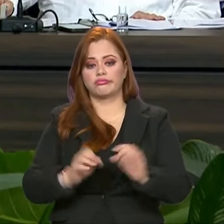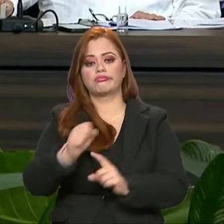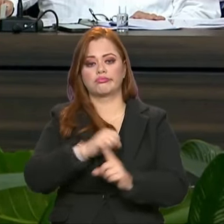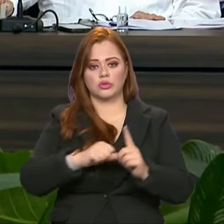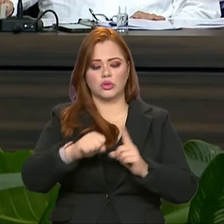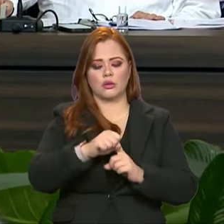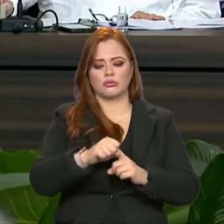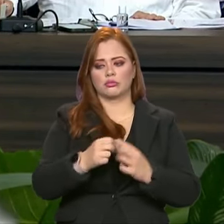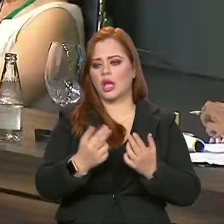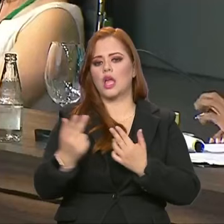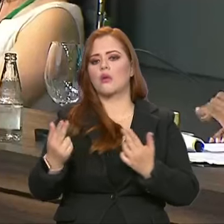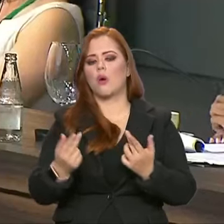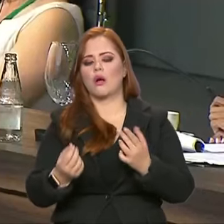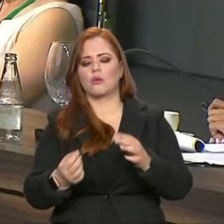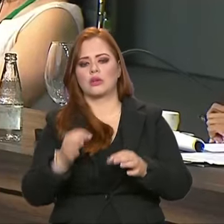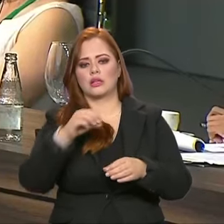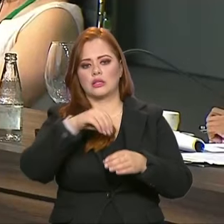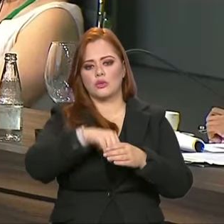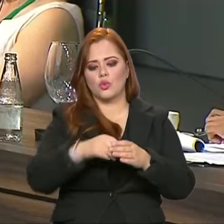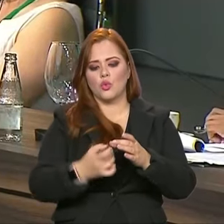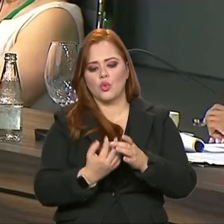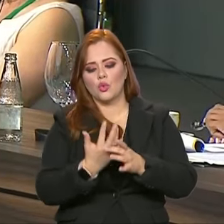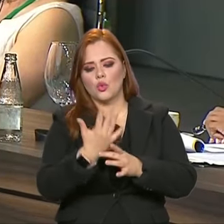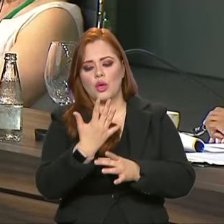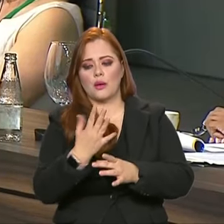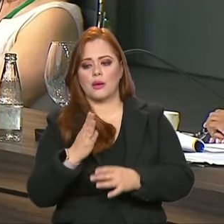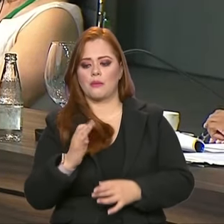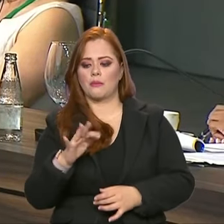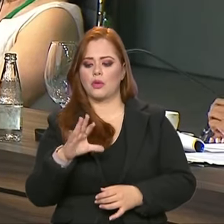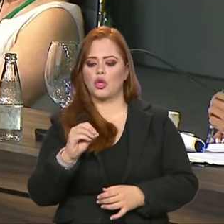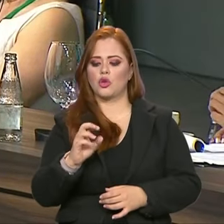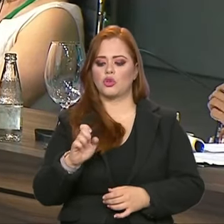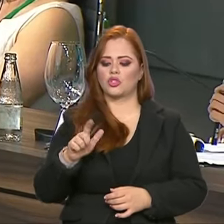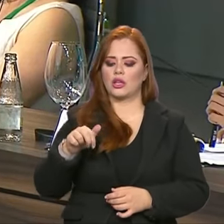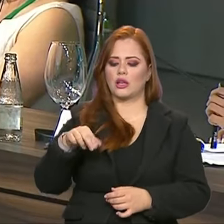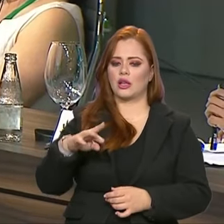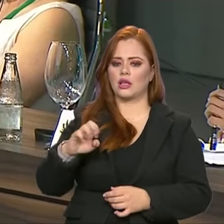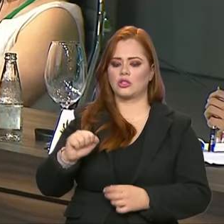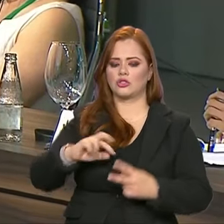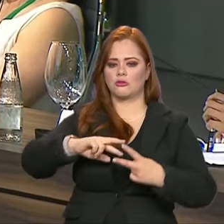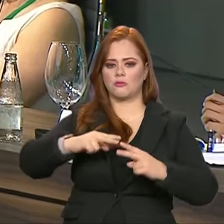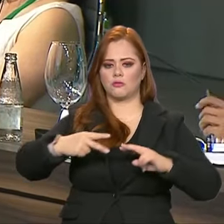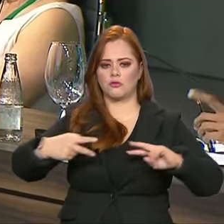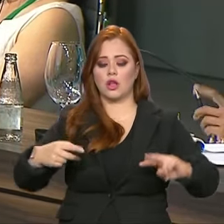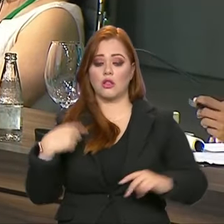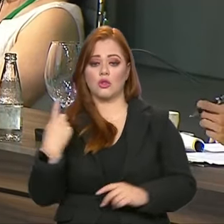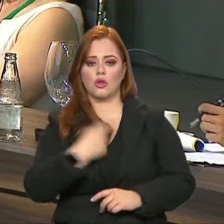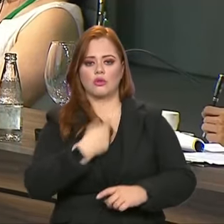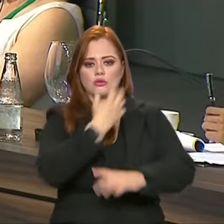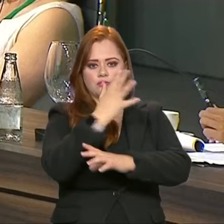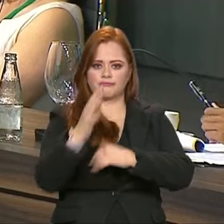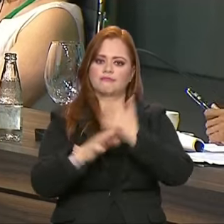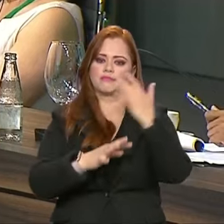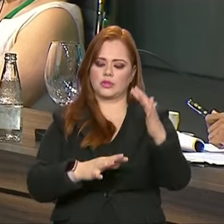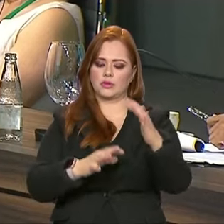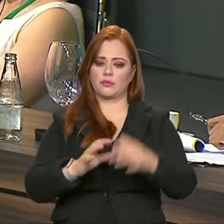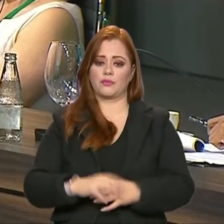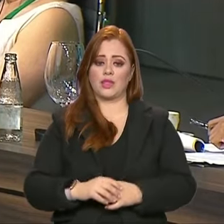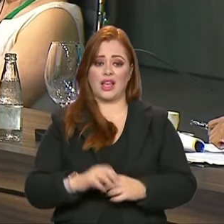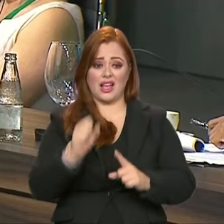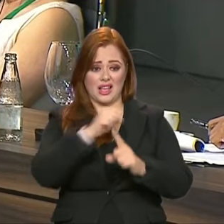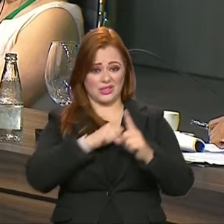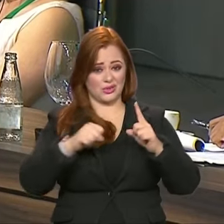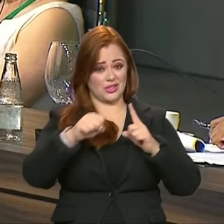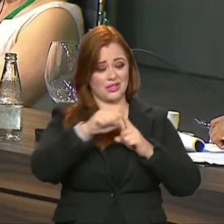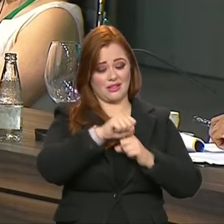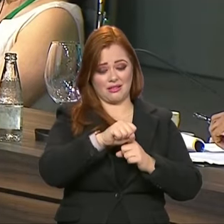sementes e a riqueza biogenética da nossa floresta. A sociedade civil denunciou os